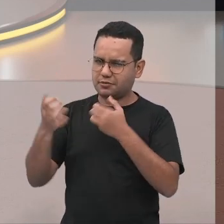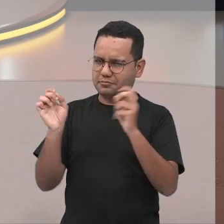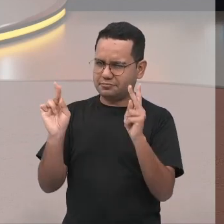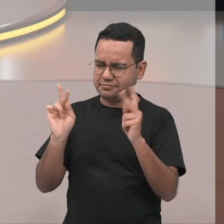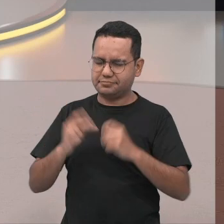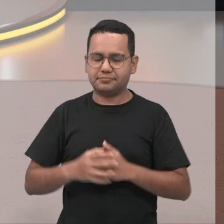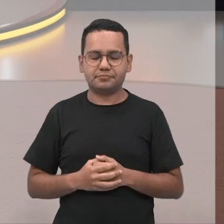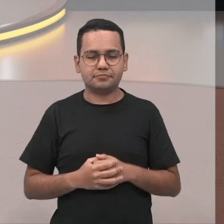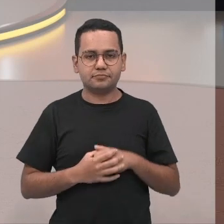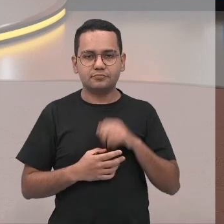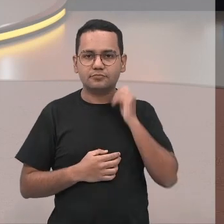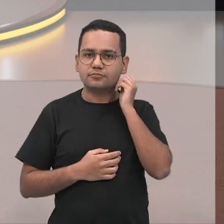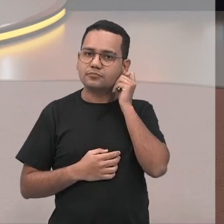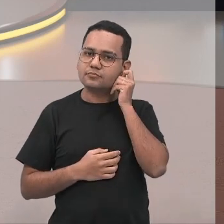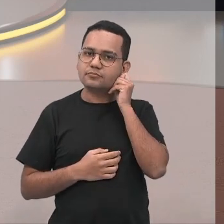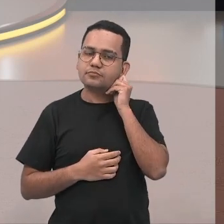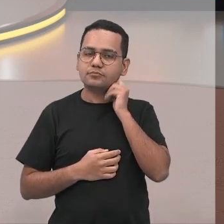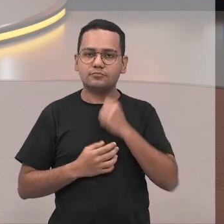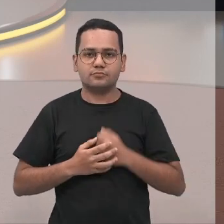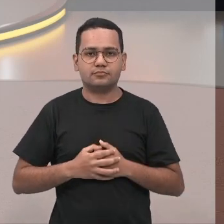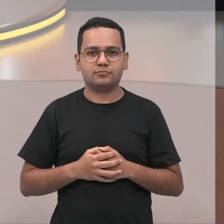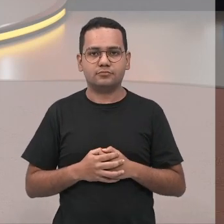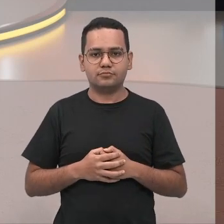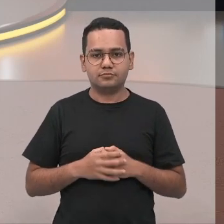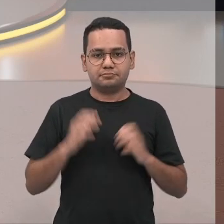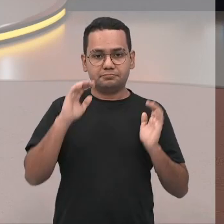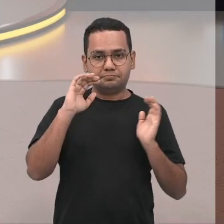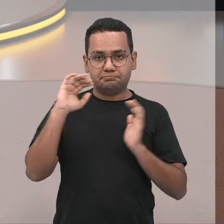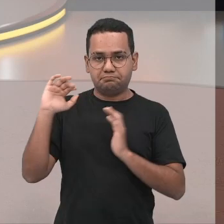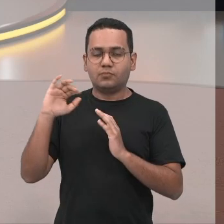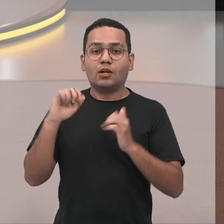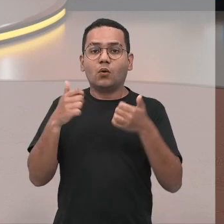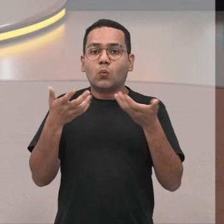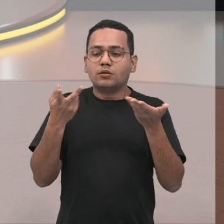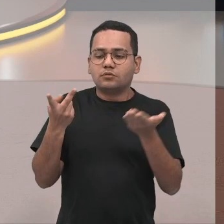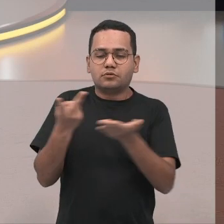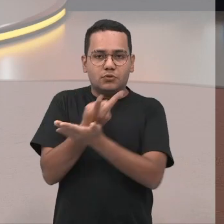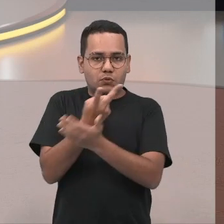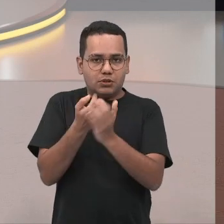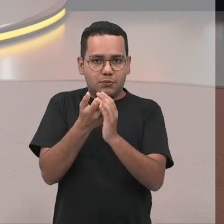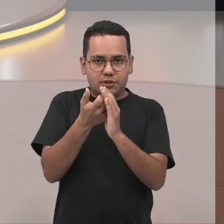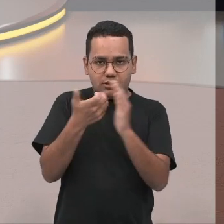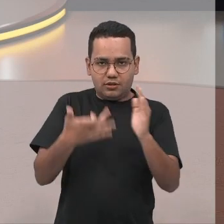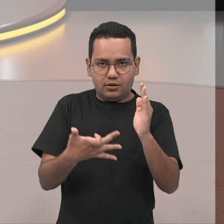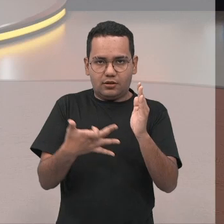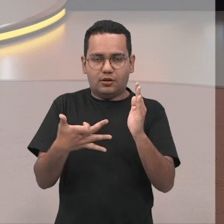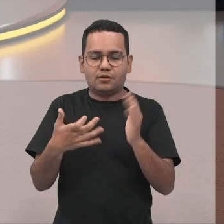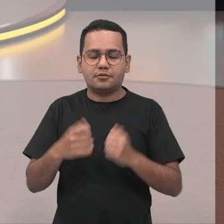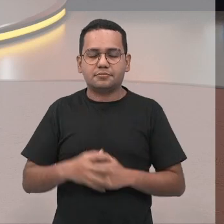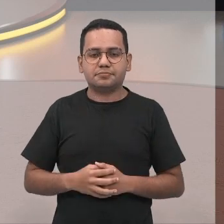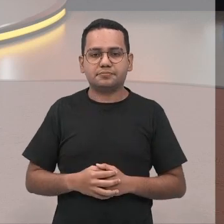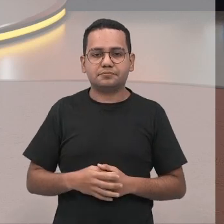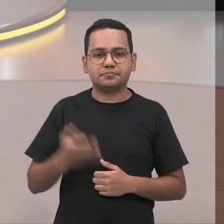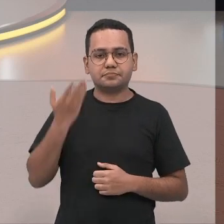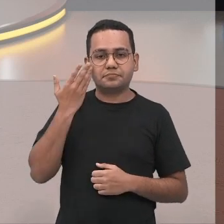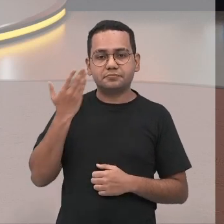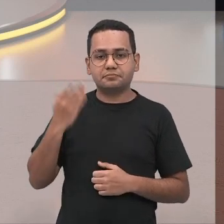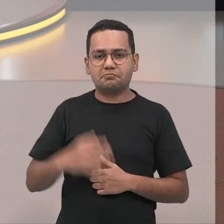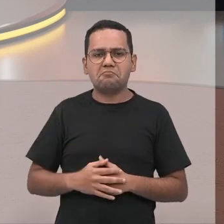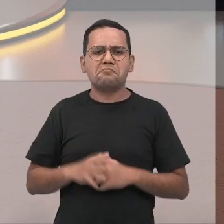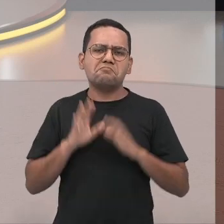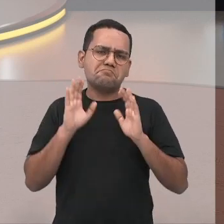dos motivos da eclosão desse conflito. Vamos lá. De maneira geral, os principais fatores